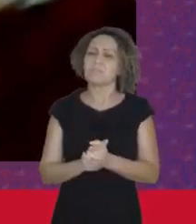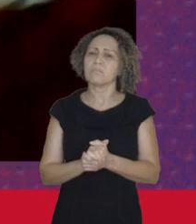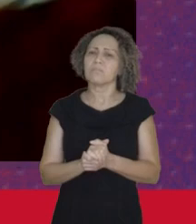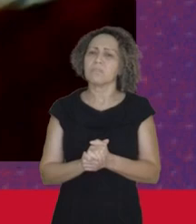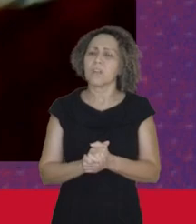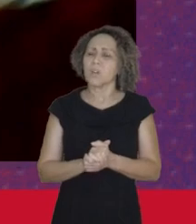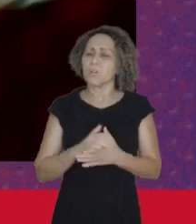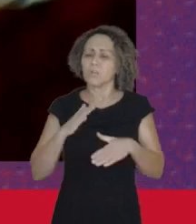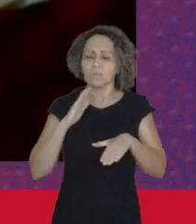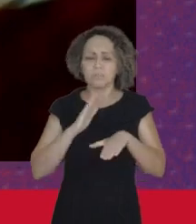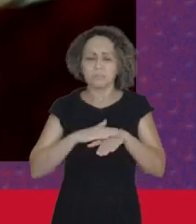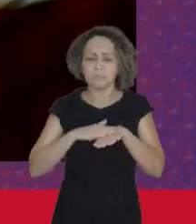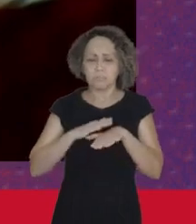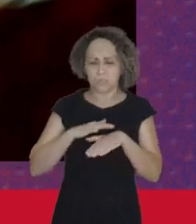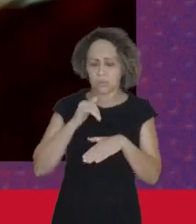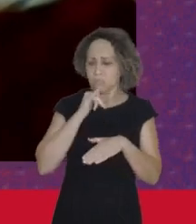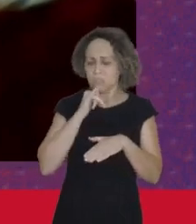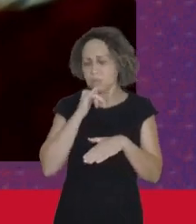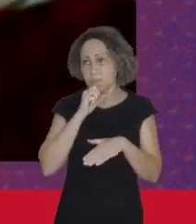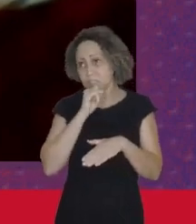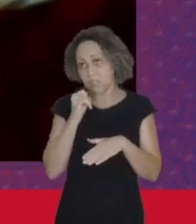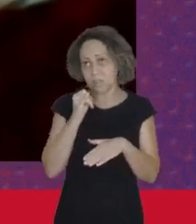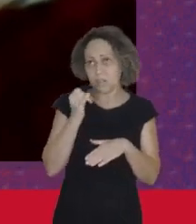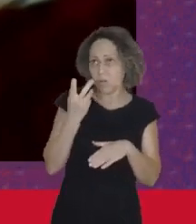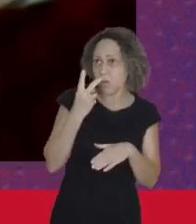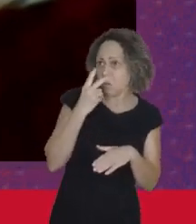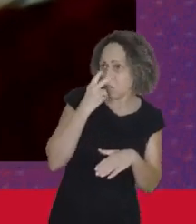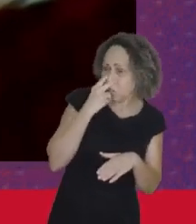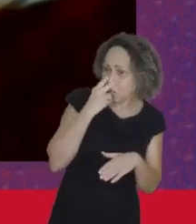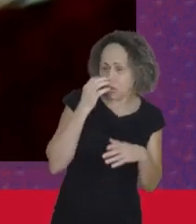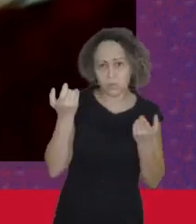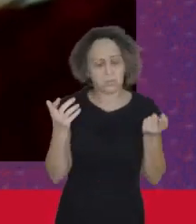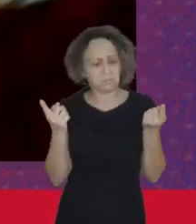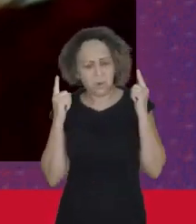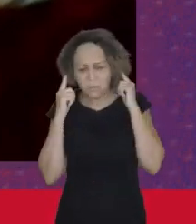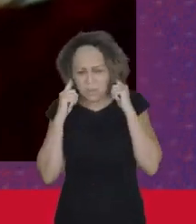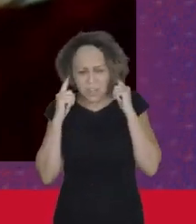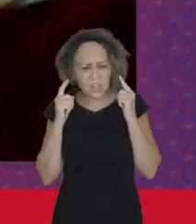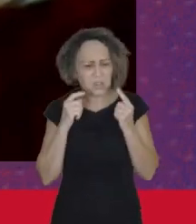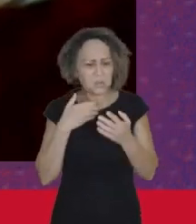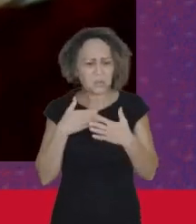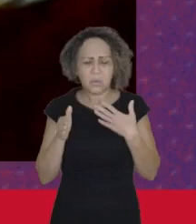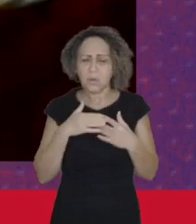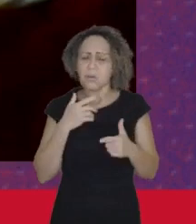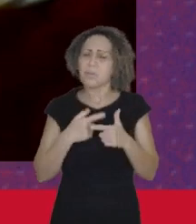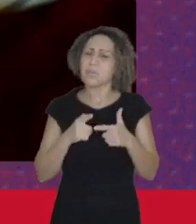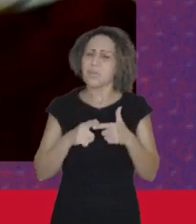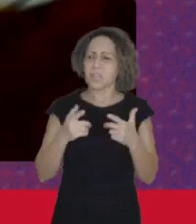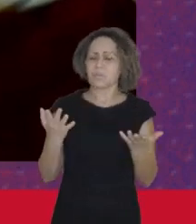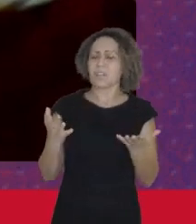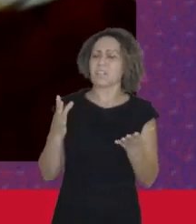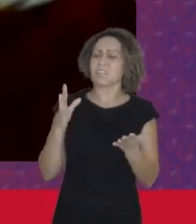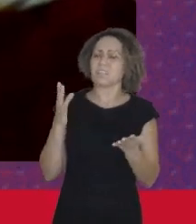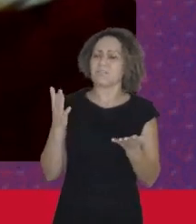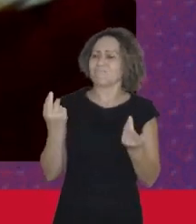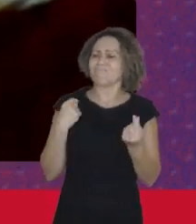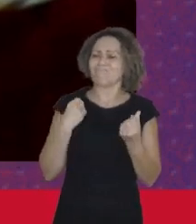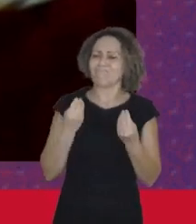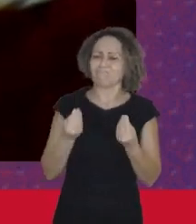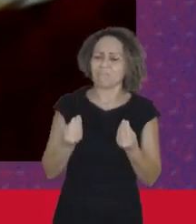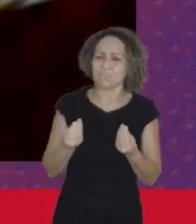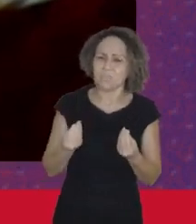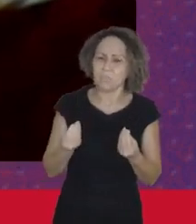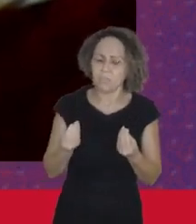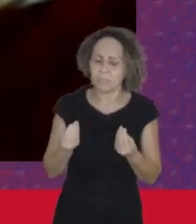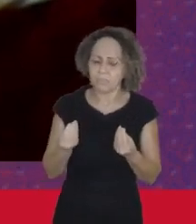do órgão que estivesse uma situação de disfunção, tá certo? Depois